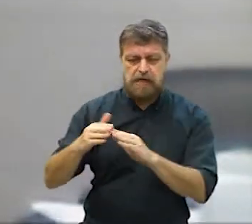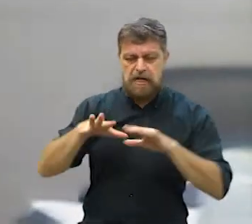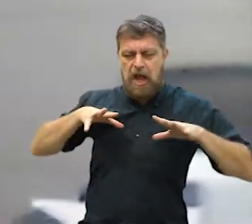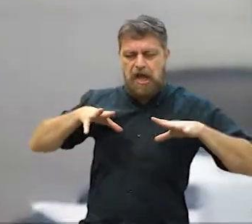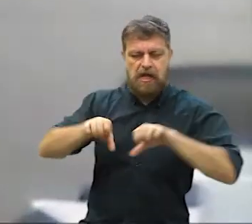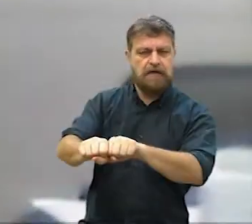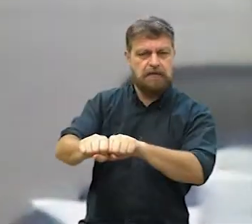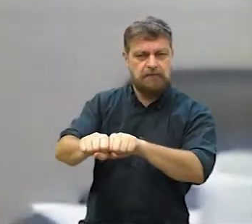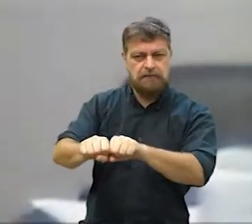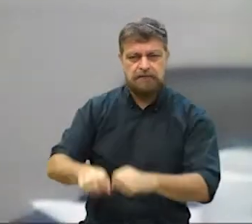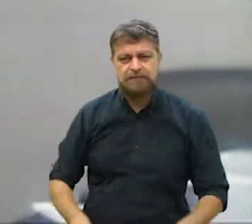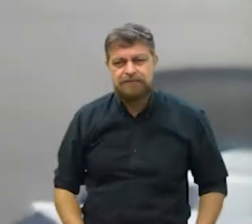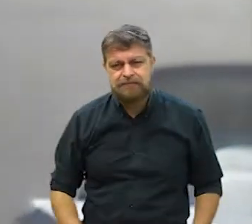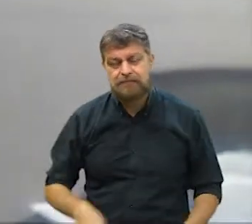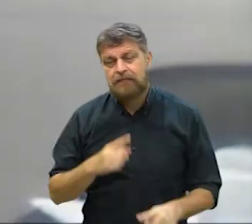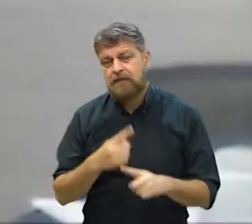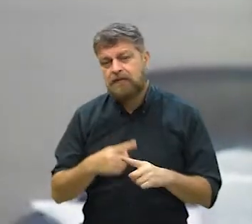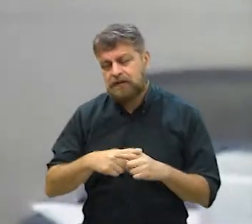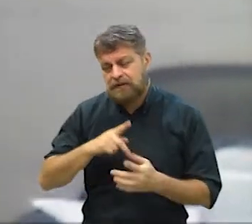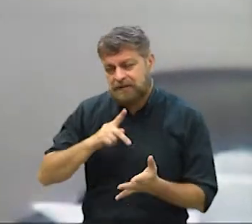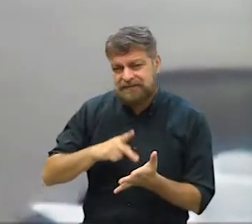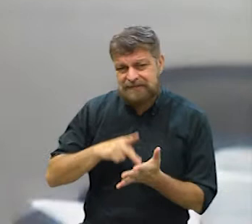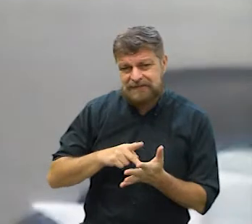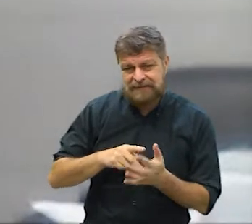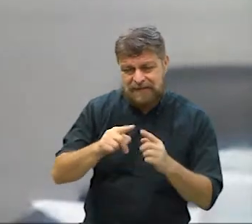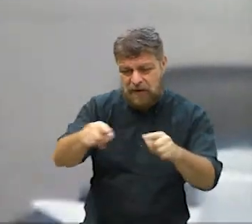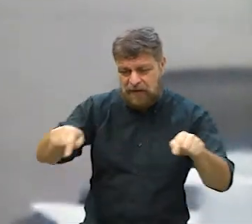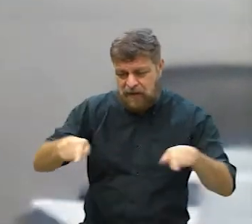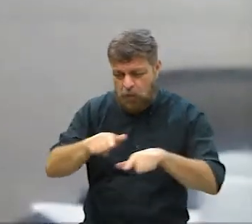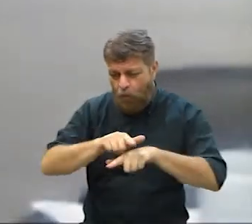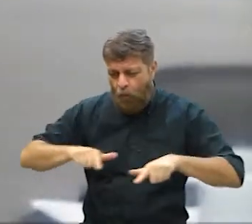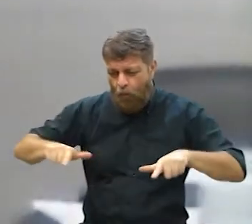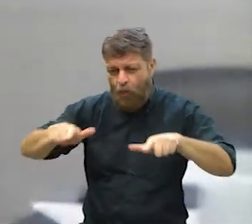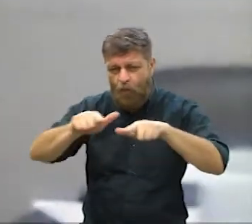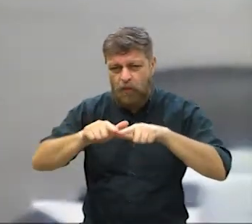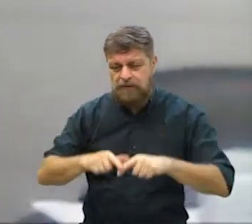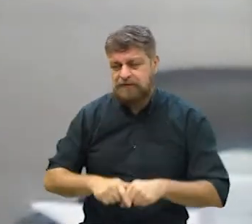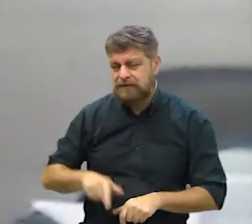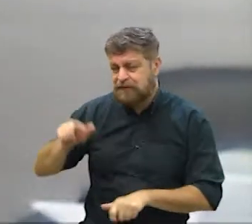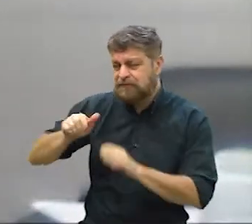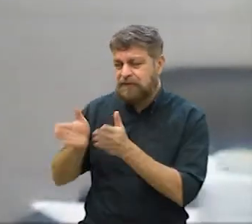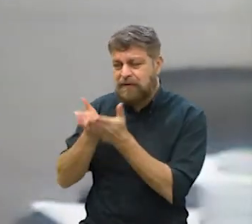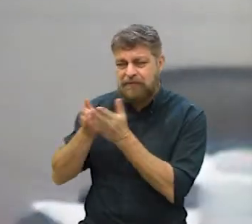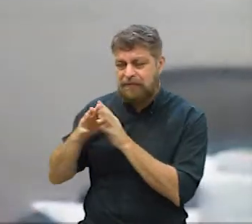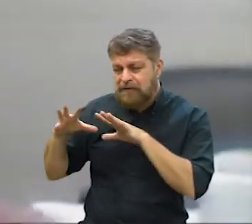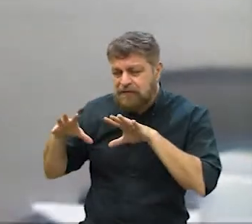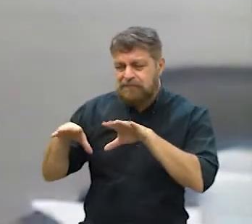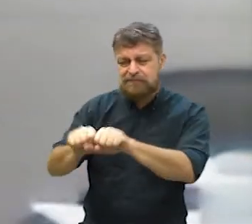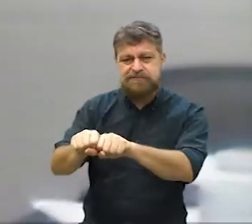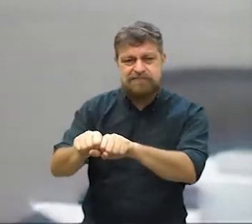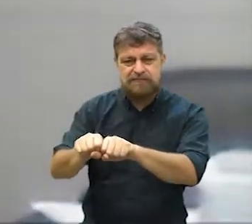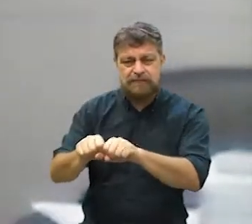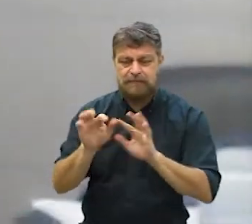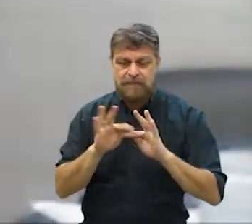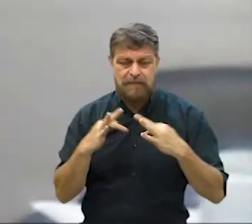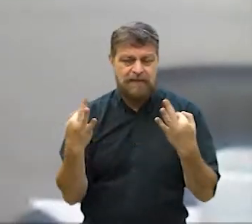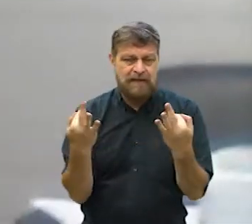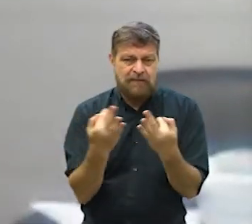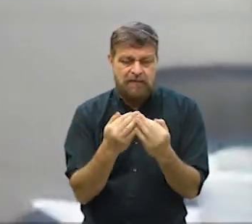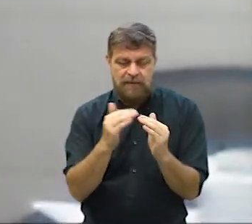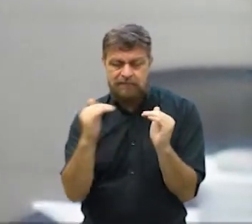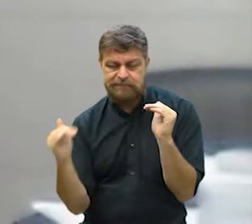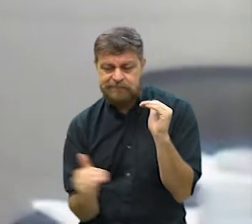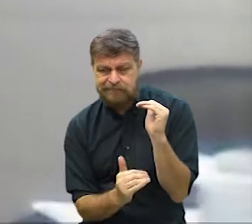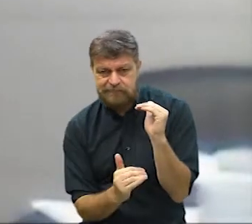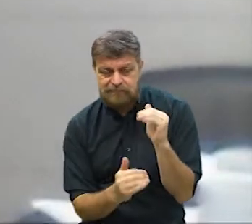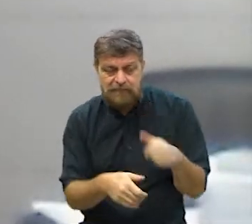haver ocupação, né? Porque, na verdade, a ocupação é uma forma das pessoas, das